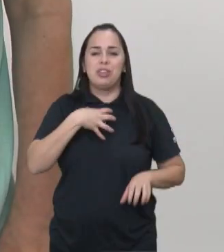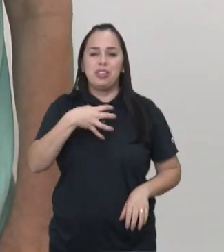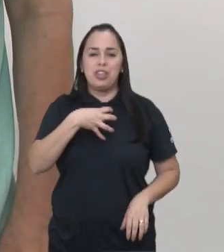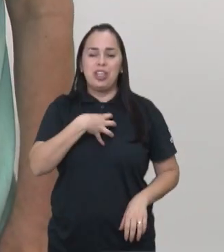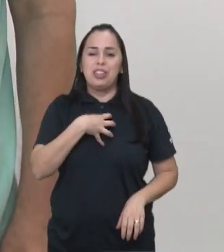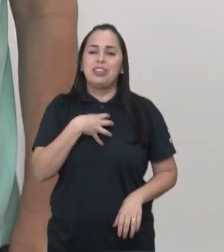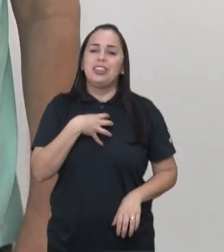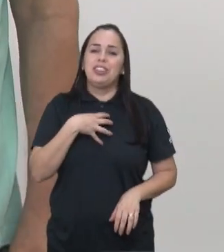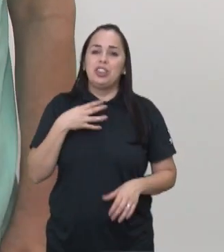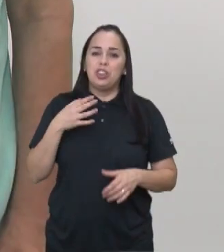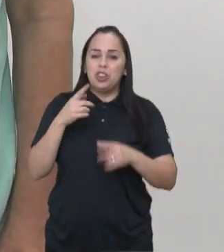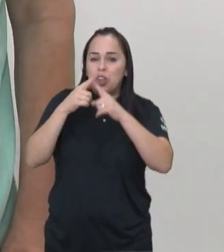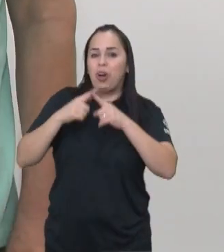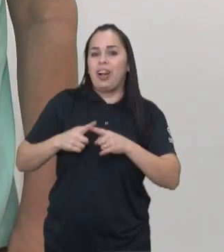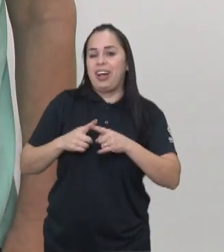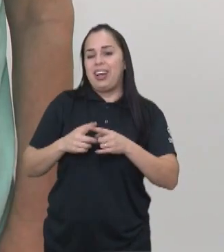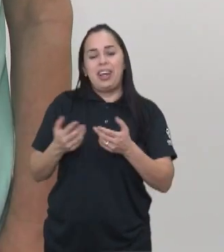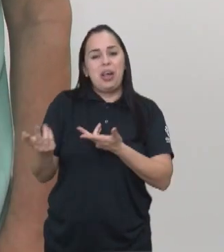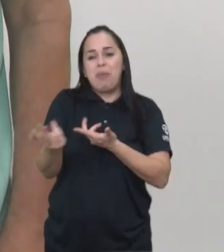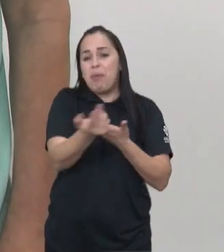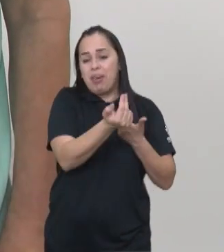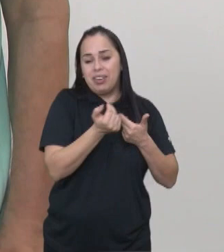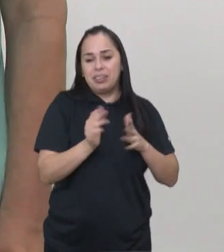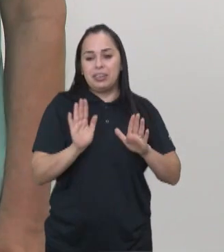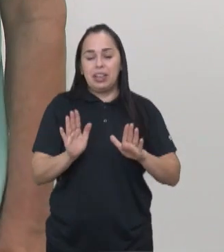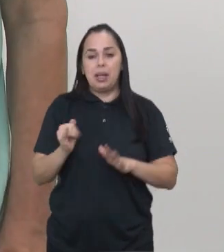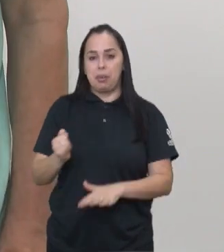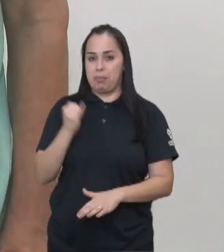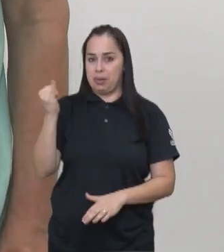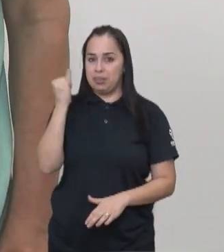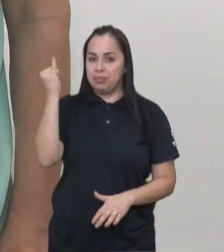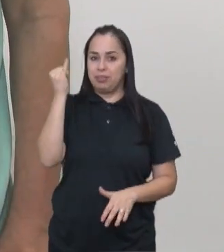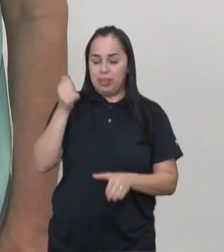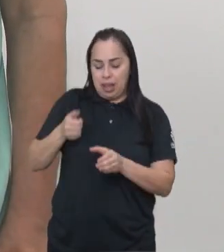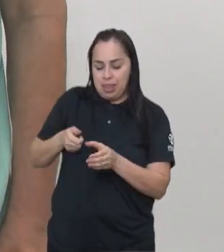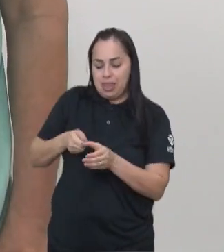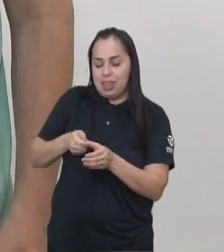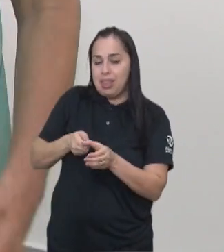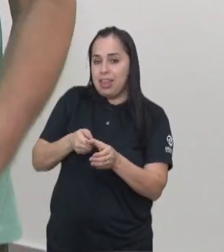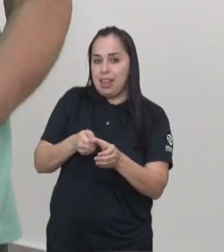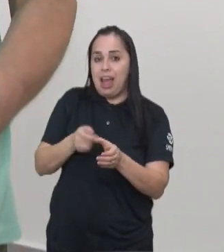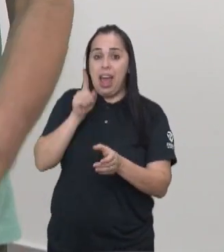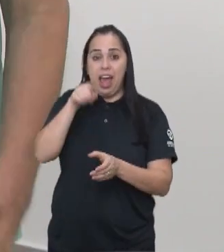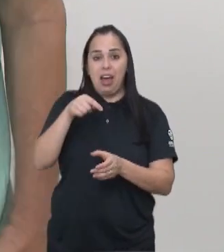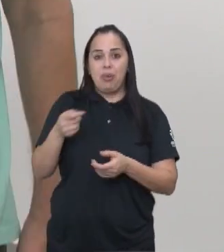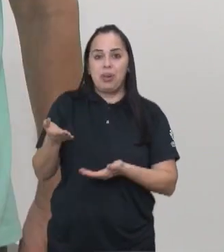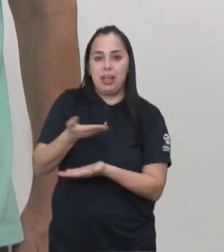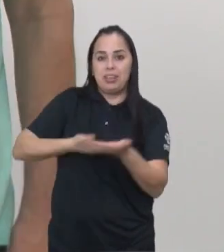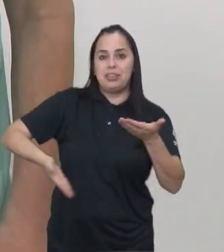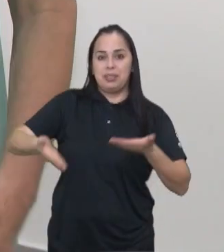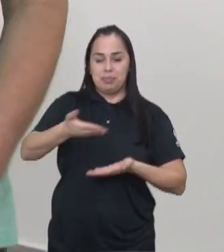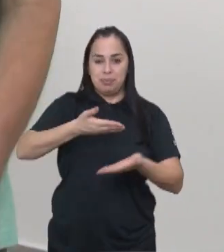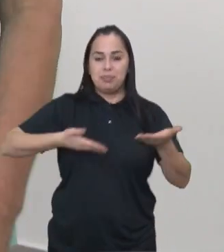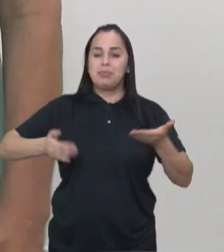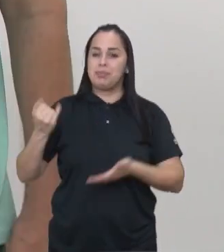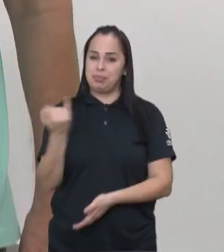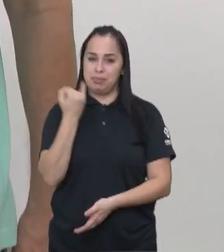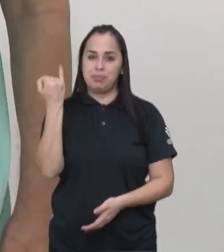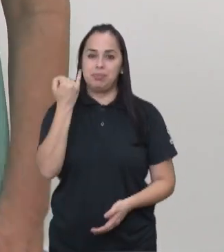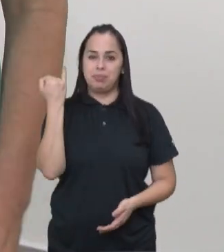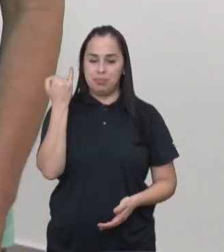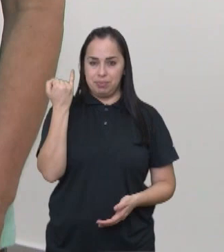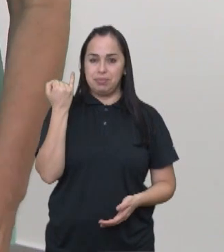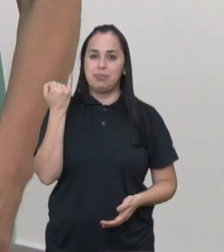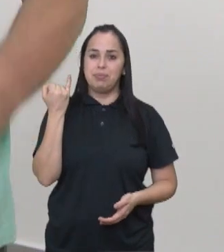né? Eu acho que um dos fatores mais importantes do botão é essa socialização, né?